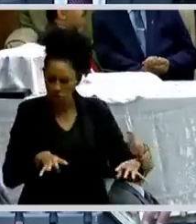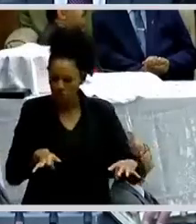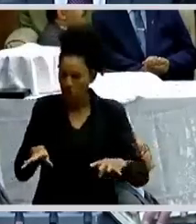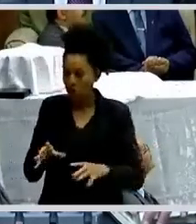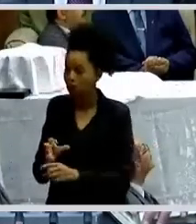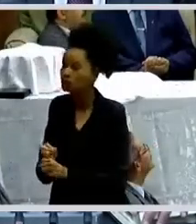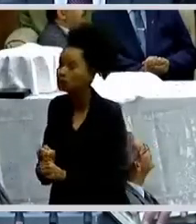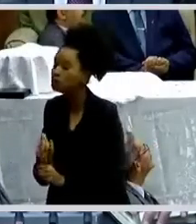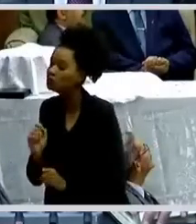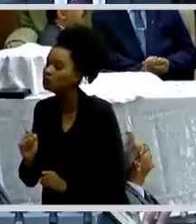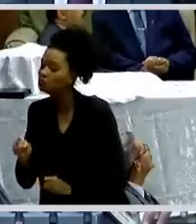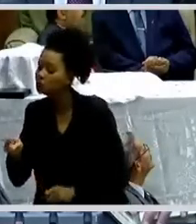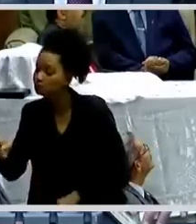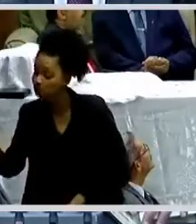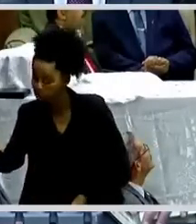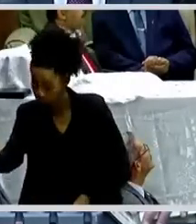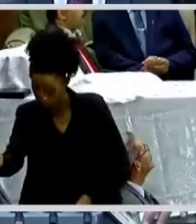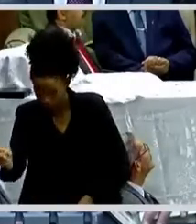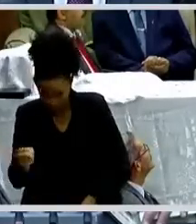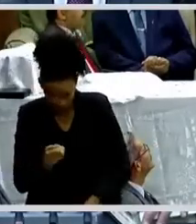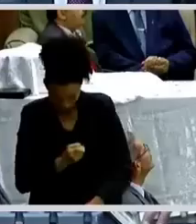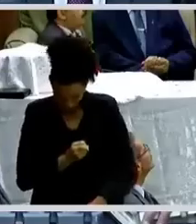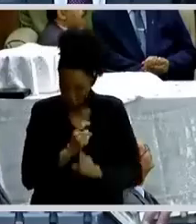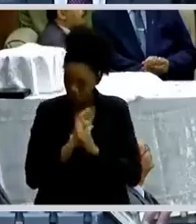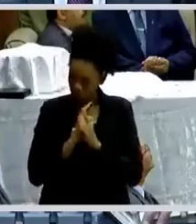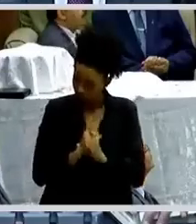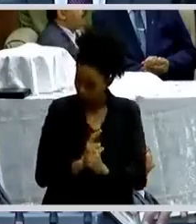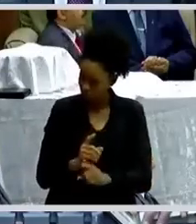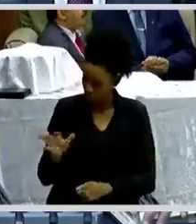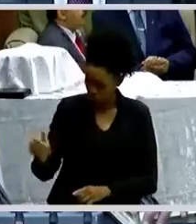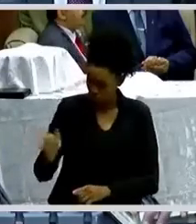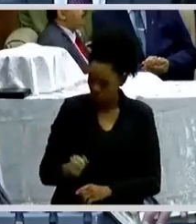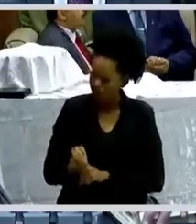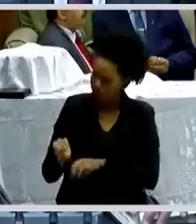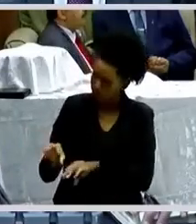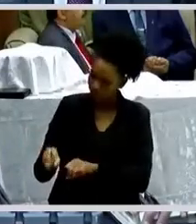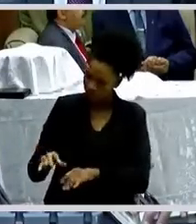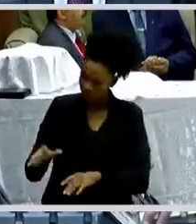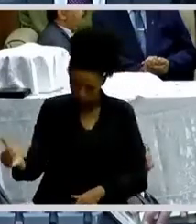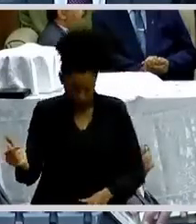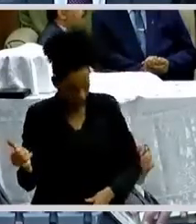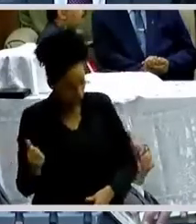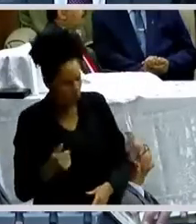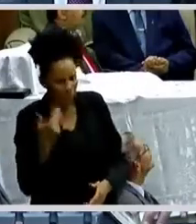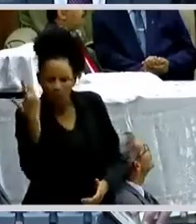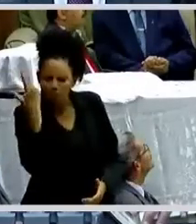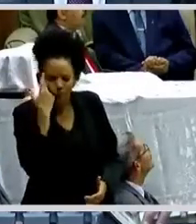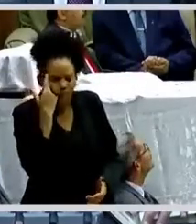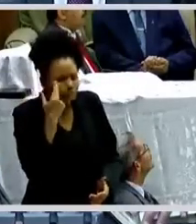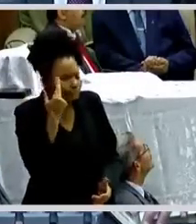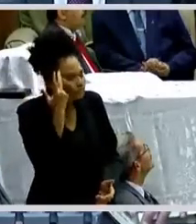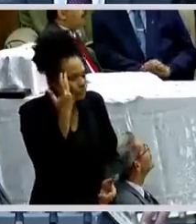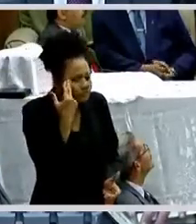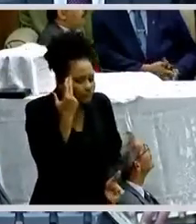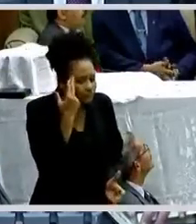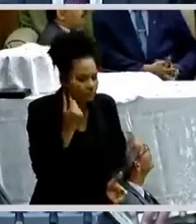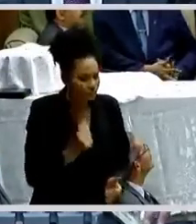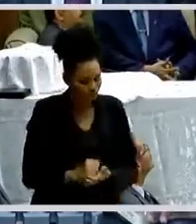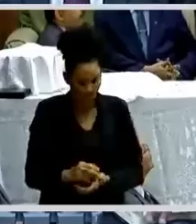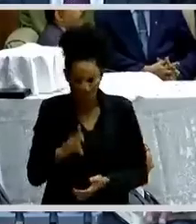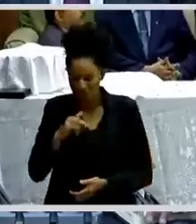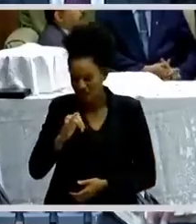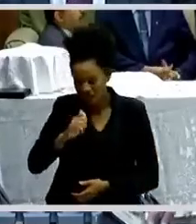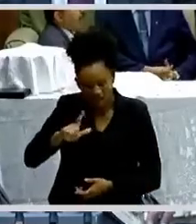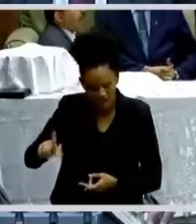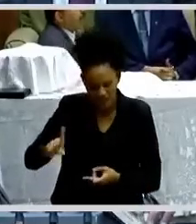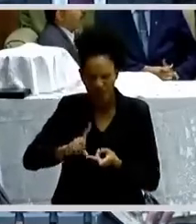em cima e diziam: você vai ser meu discípulo, eu vou te fazer grande. Era normal. Tanto Riel como